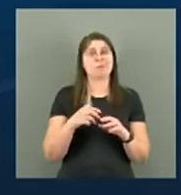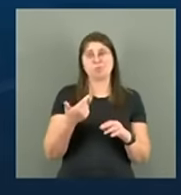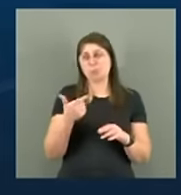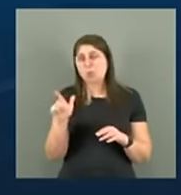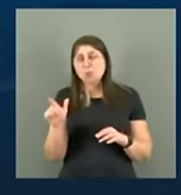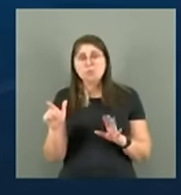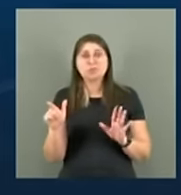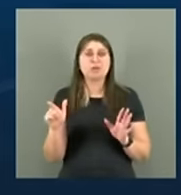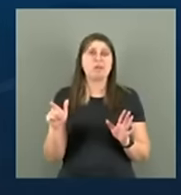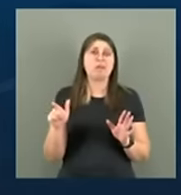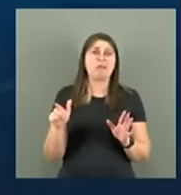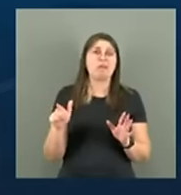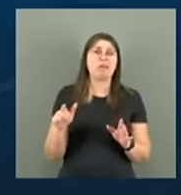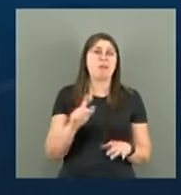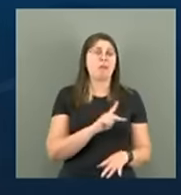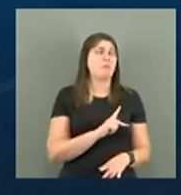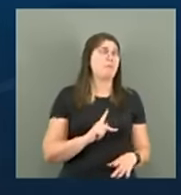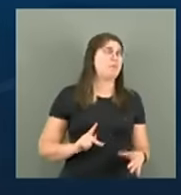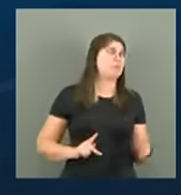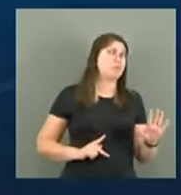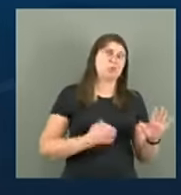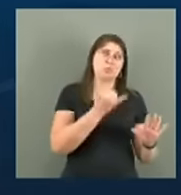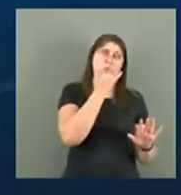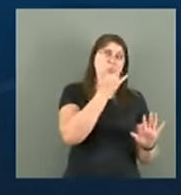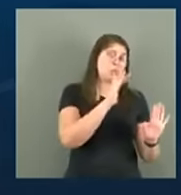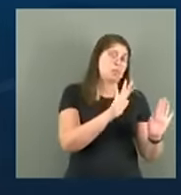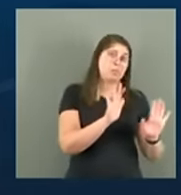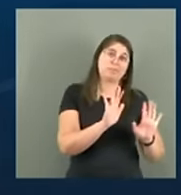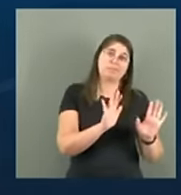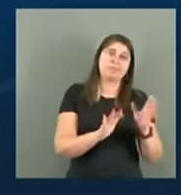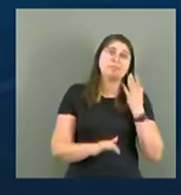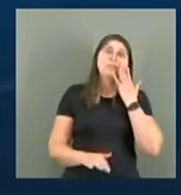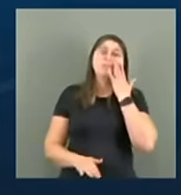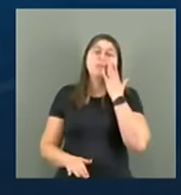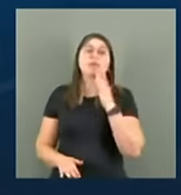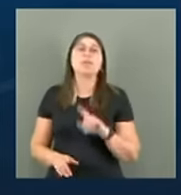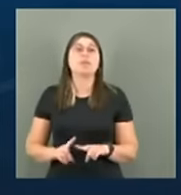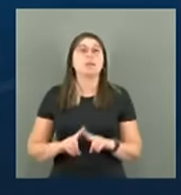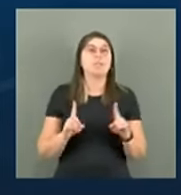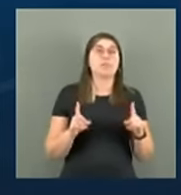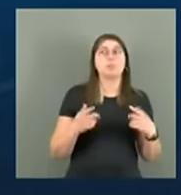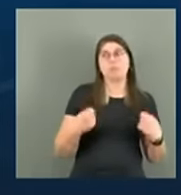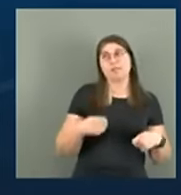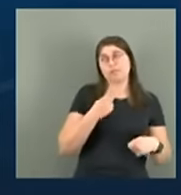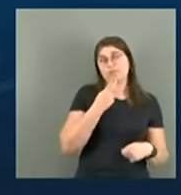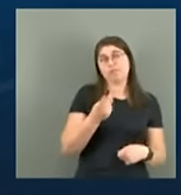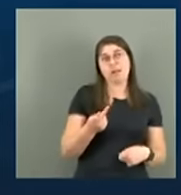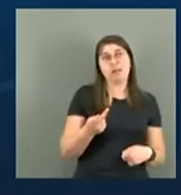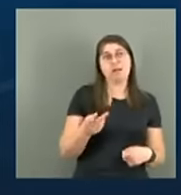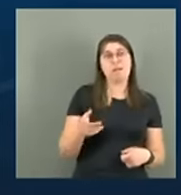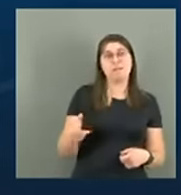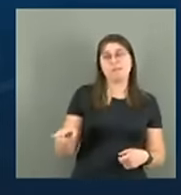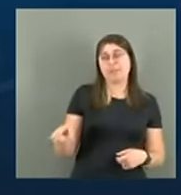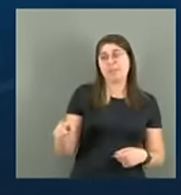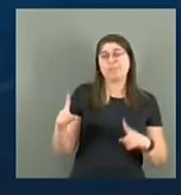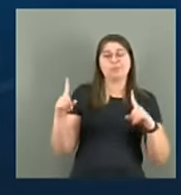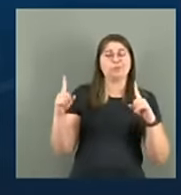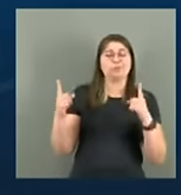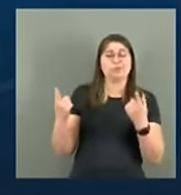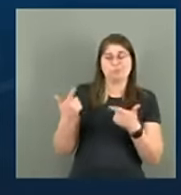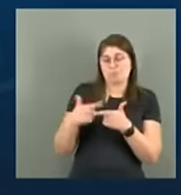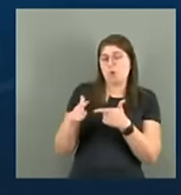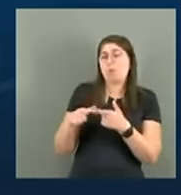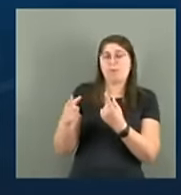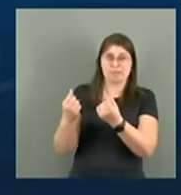a expressão, os presidentes aí, não me leve a mal falar isso, tá? Eu estou aqui abertamente para falar e eu tenho que falar, mas passam dificuldade financeira no